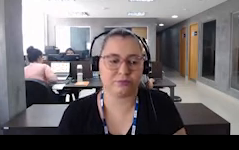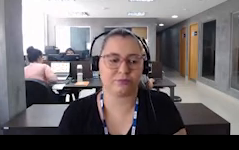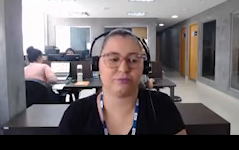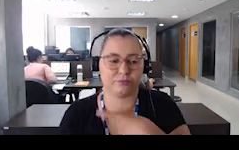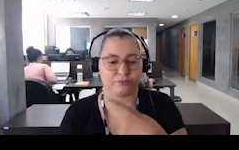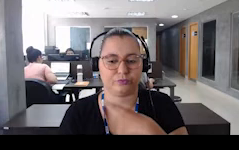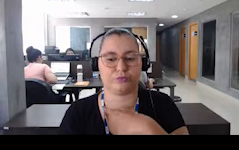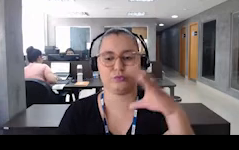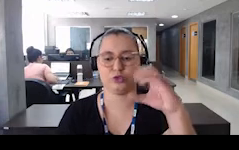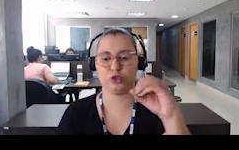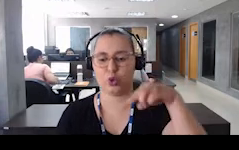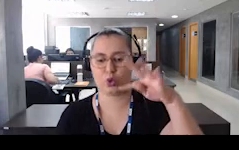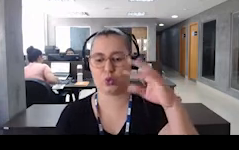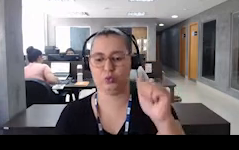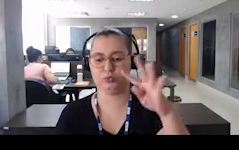disponível